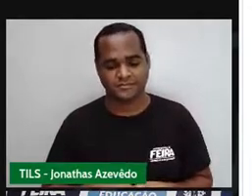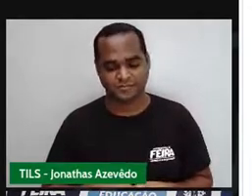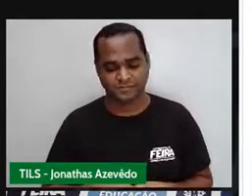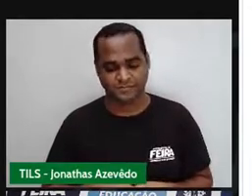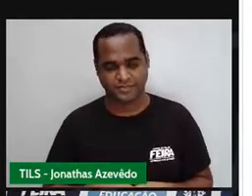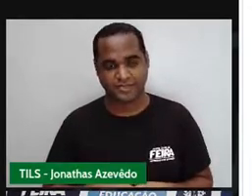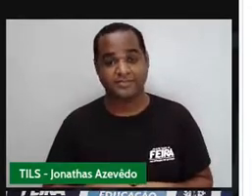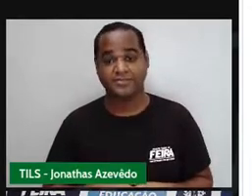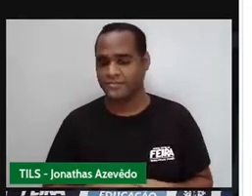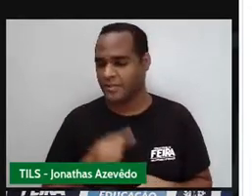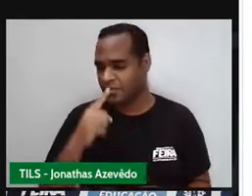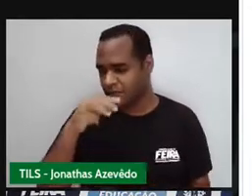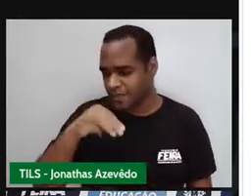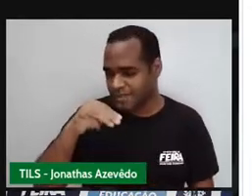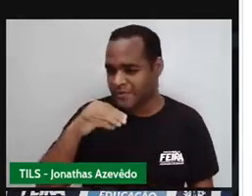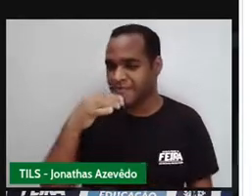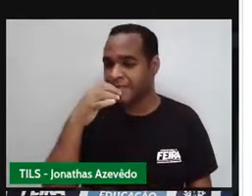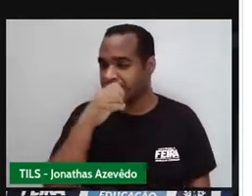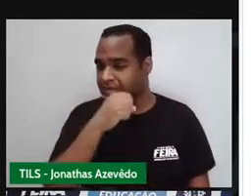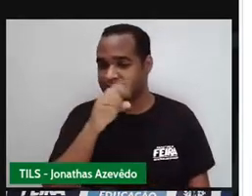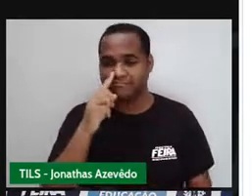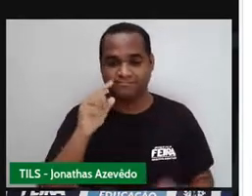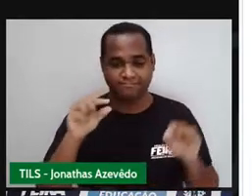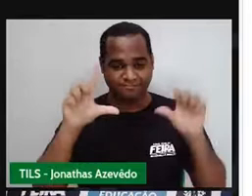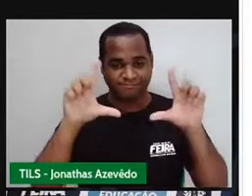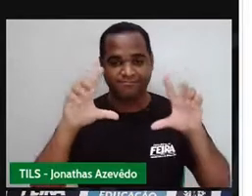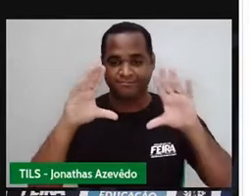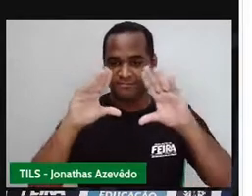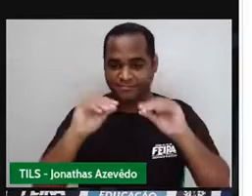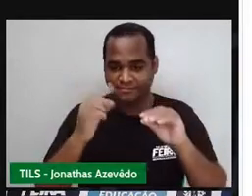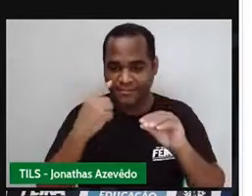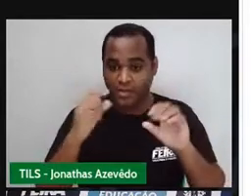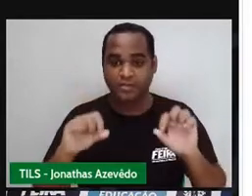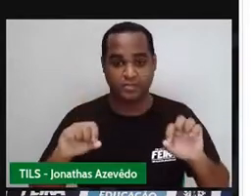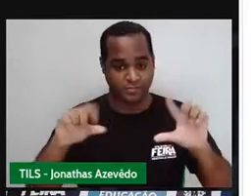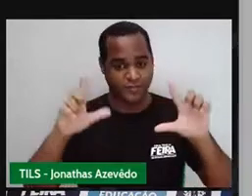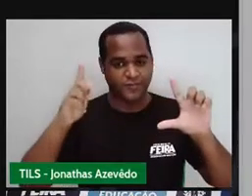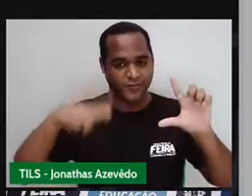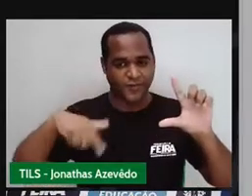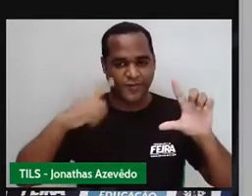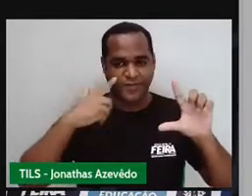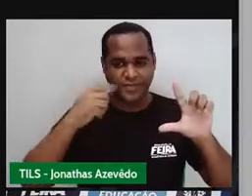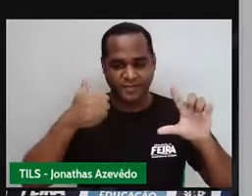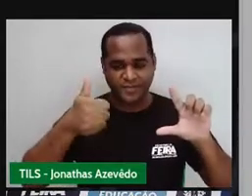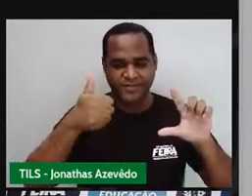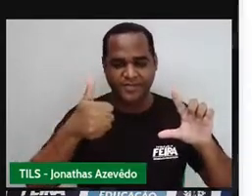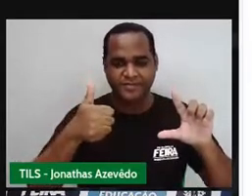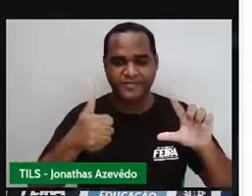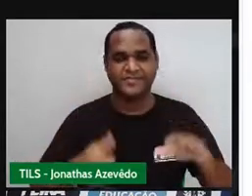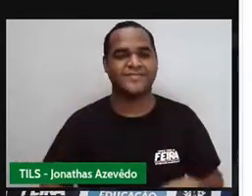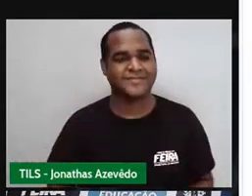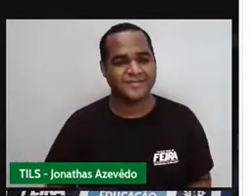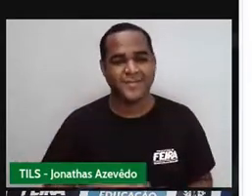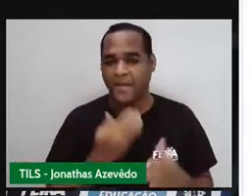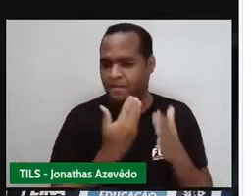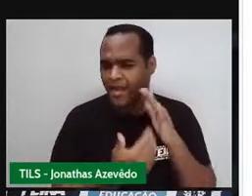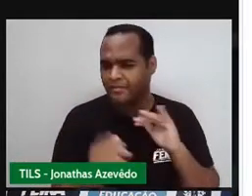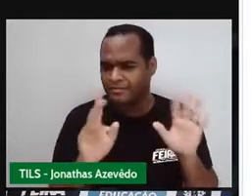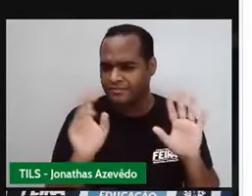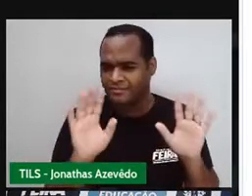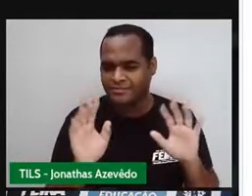só um minutinho que desapareceu uma coisinha na tela a gente coloca rapidinho tá aí grava para não perder